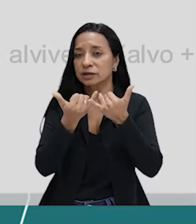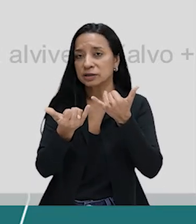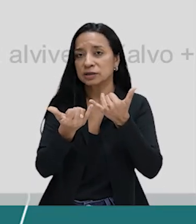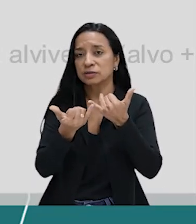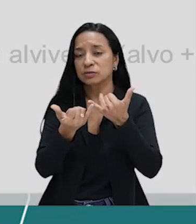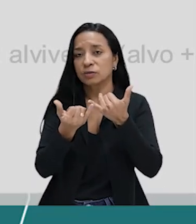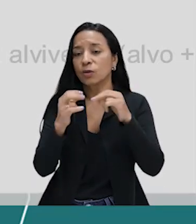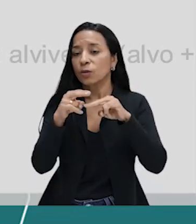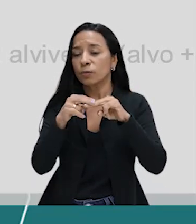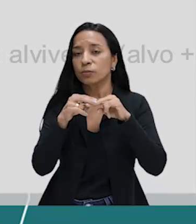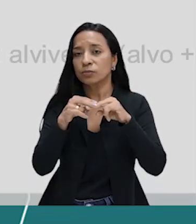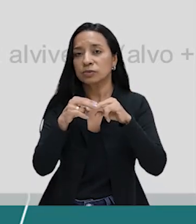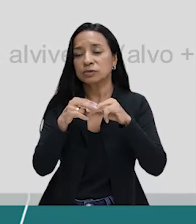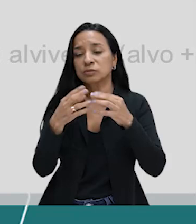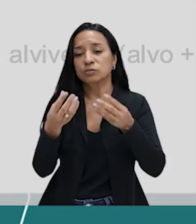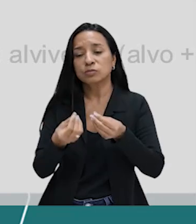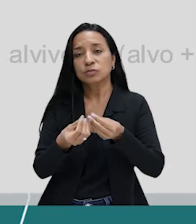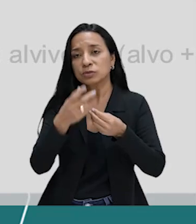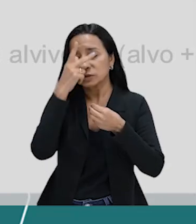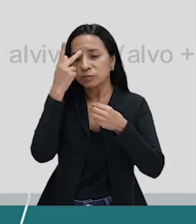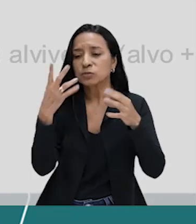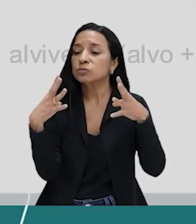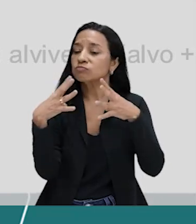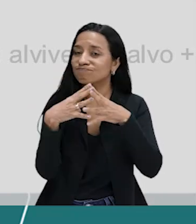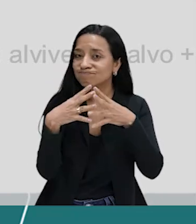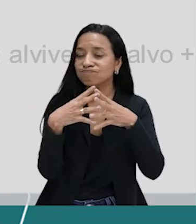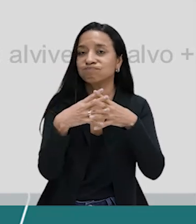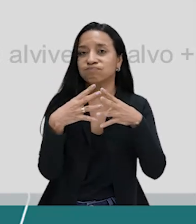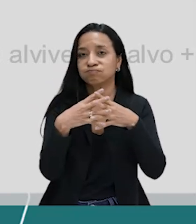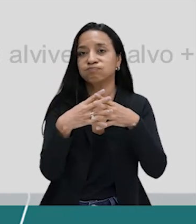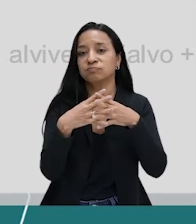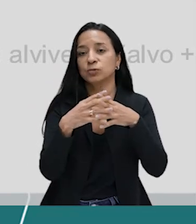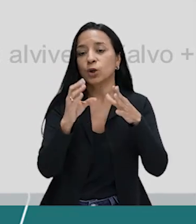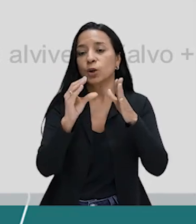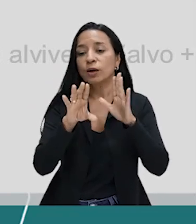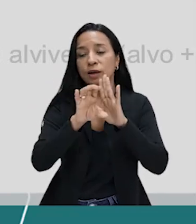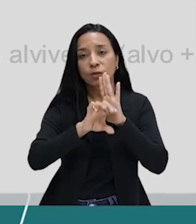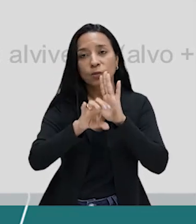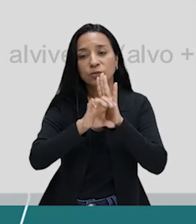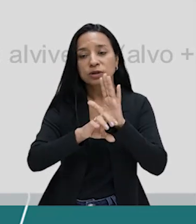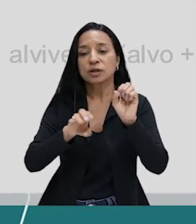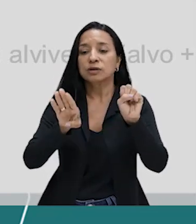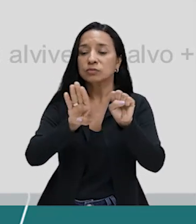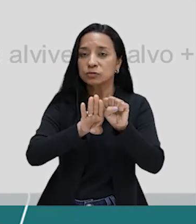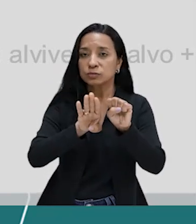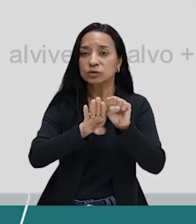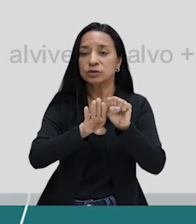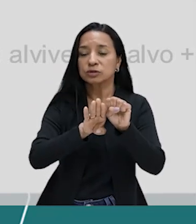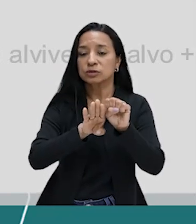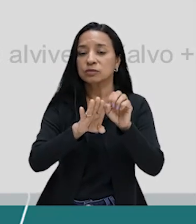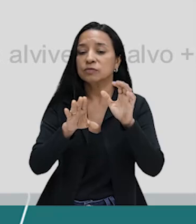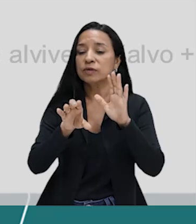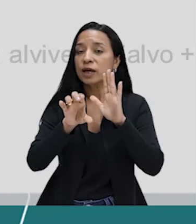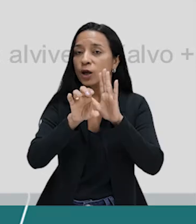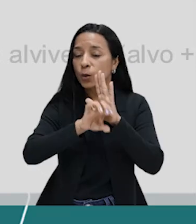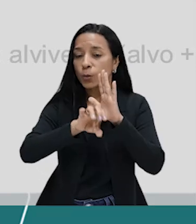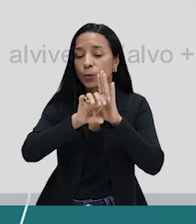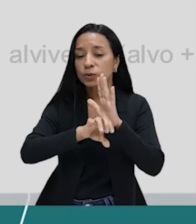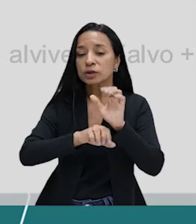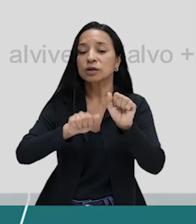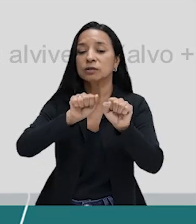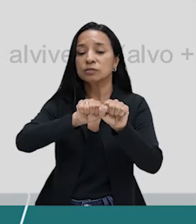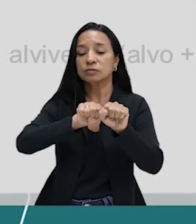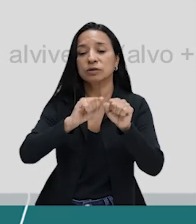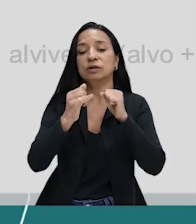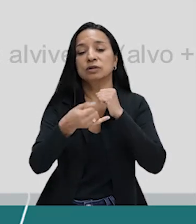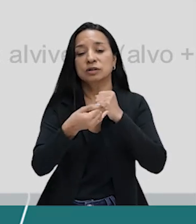isso que muitas vezes as pessoas acabam até confundindo o conceito de substantivo com o conceito de adjetivo. Então, vamos